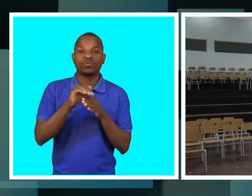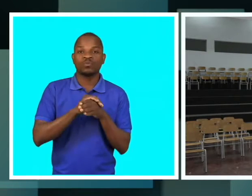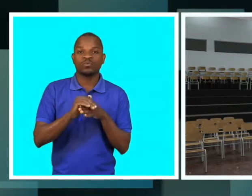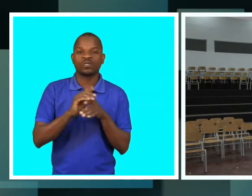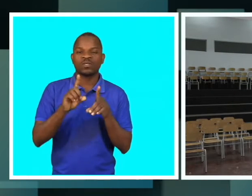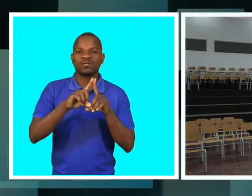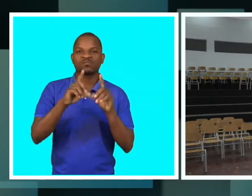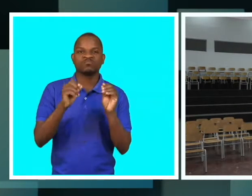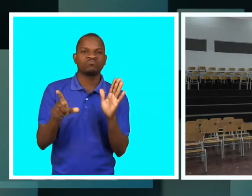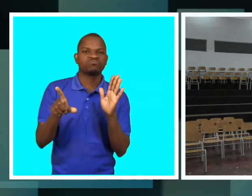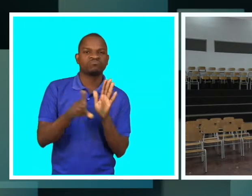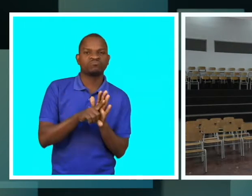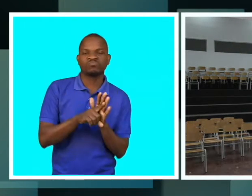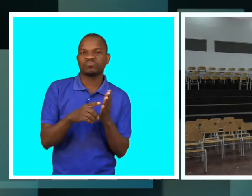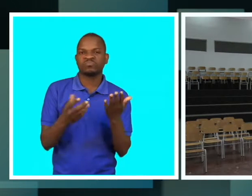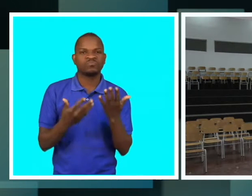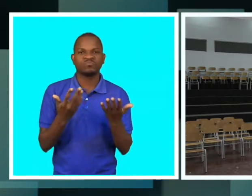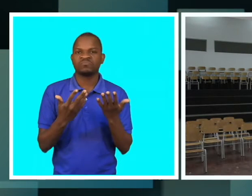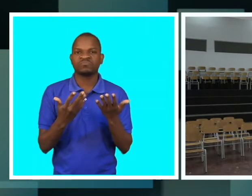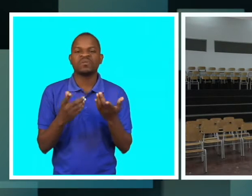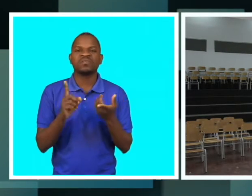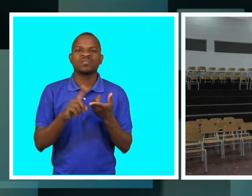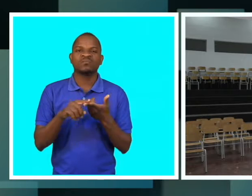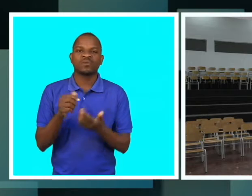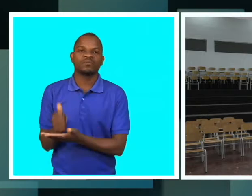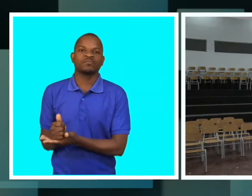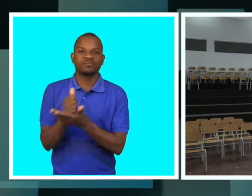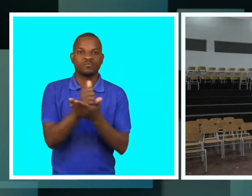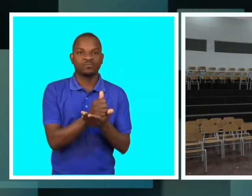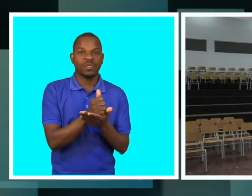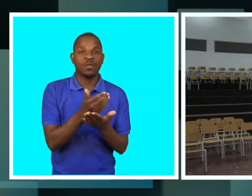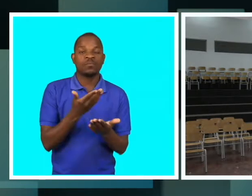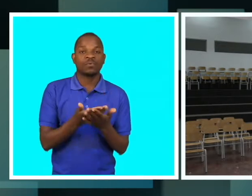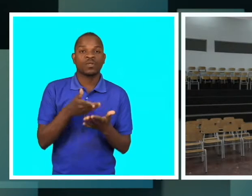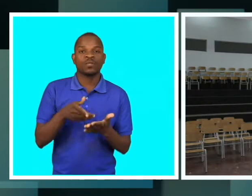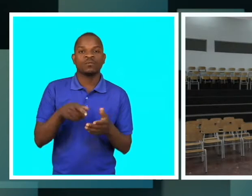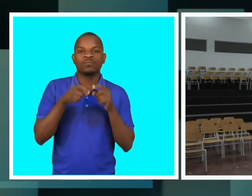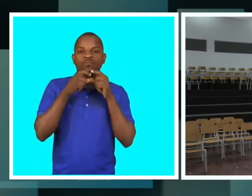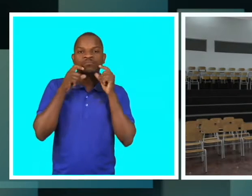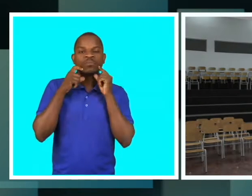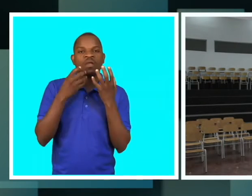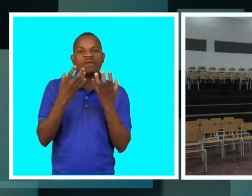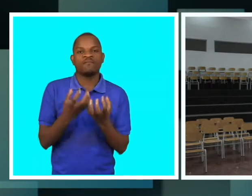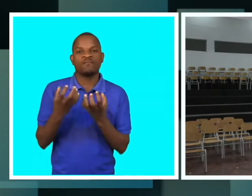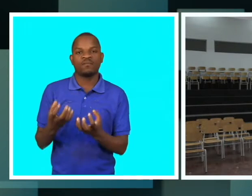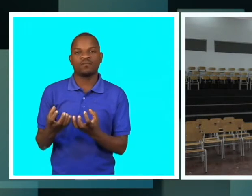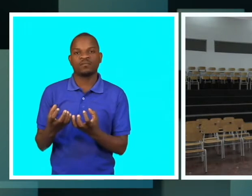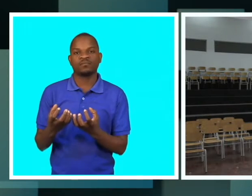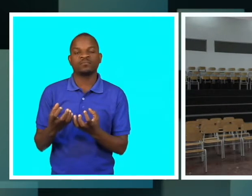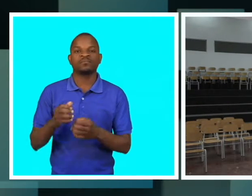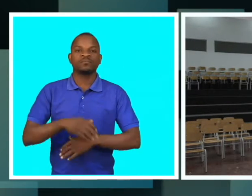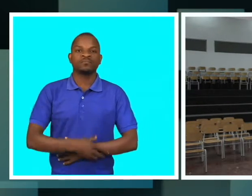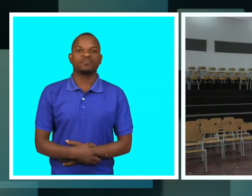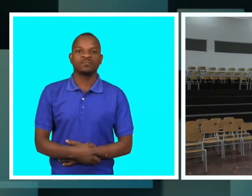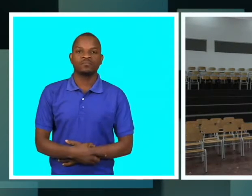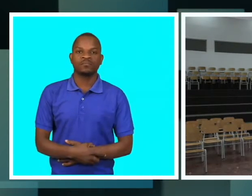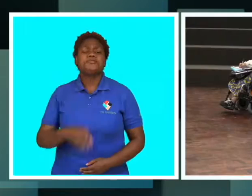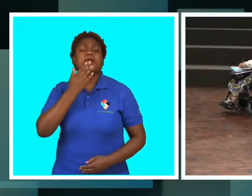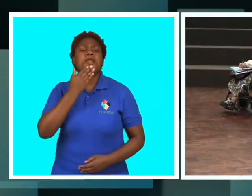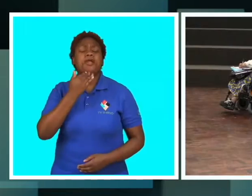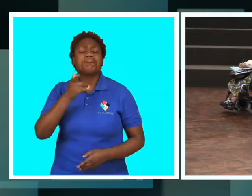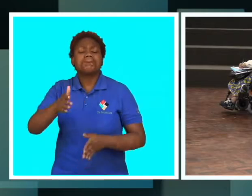meios de suporte, meios de auxílio, o que muitas das vezes não tem acontecido no